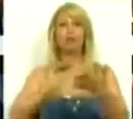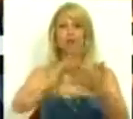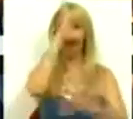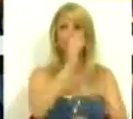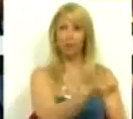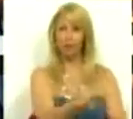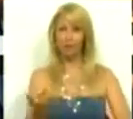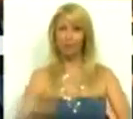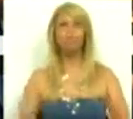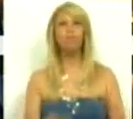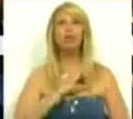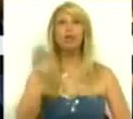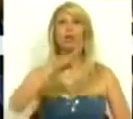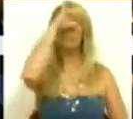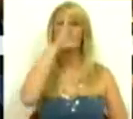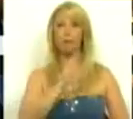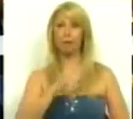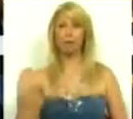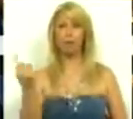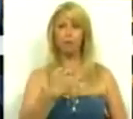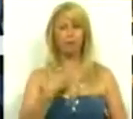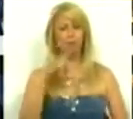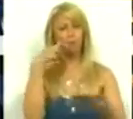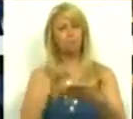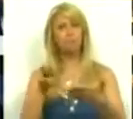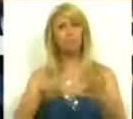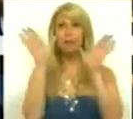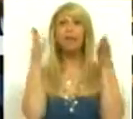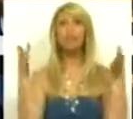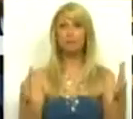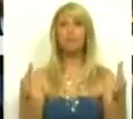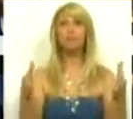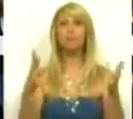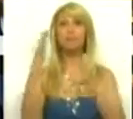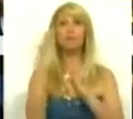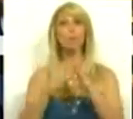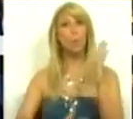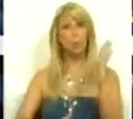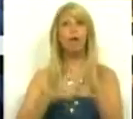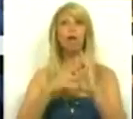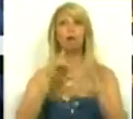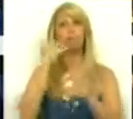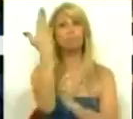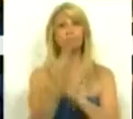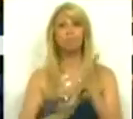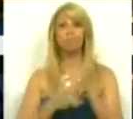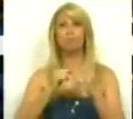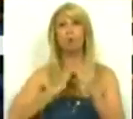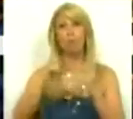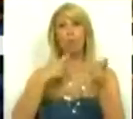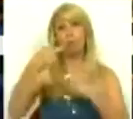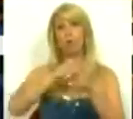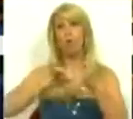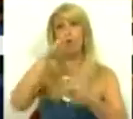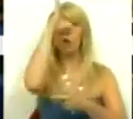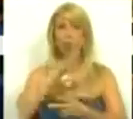Estado. Sr. Primeiro-Ministro, nós lemos atentamente o texto da moção de censura que o PCP aqui trouxe,